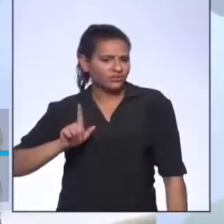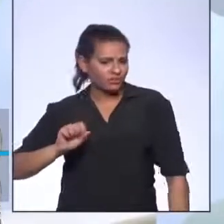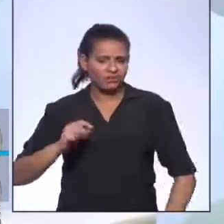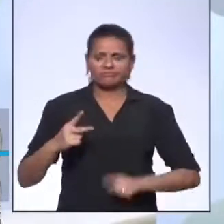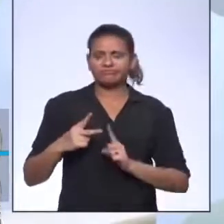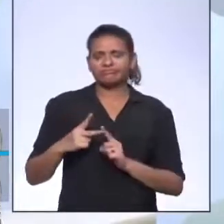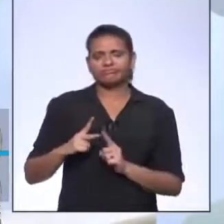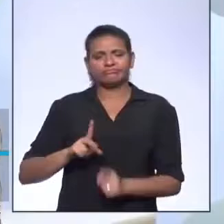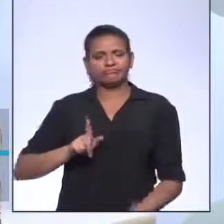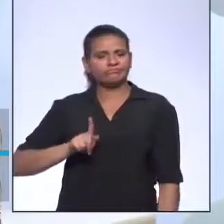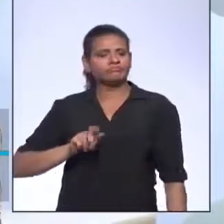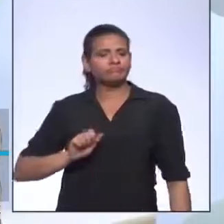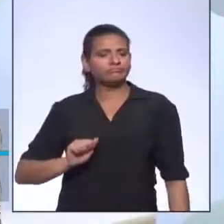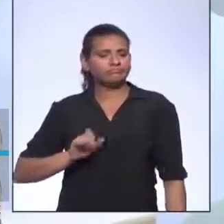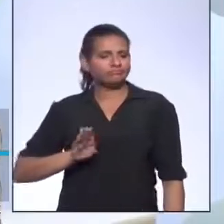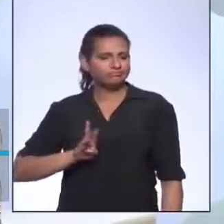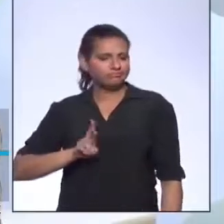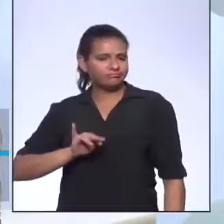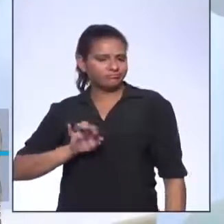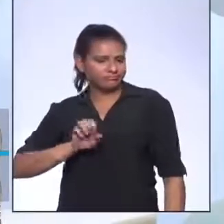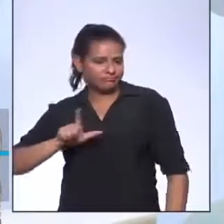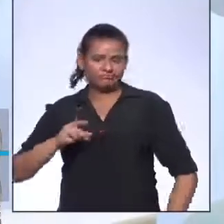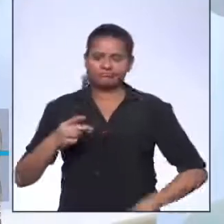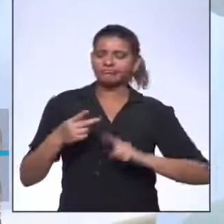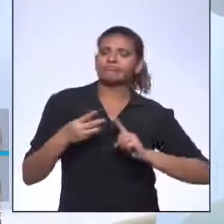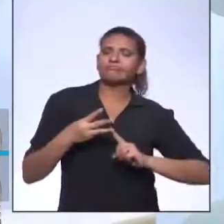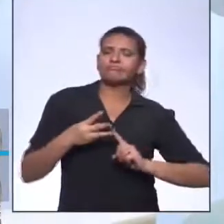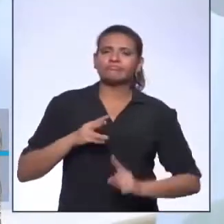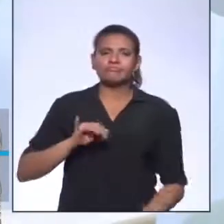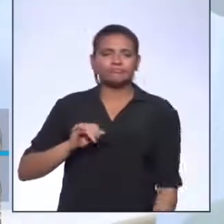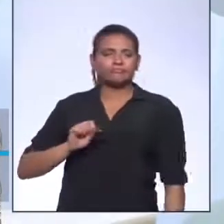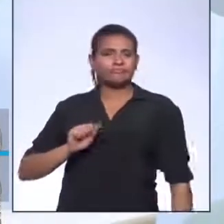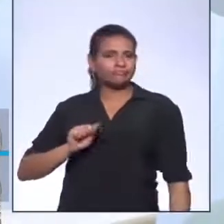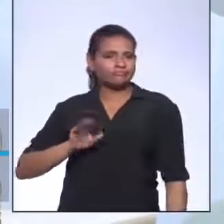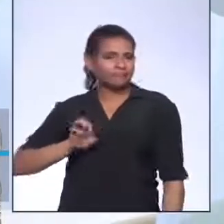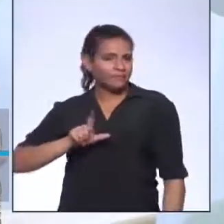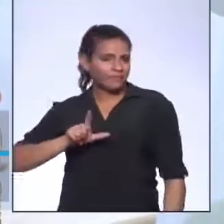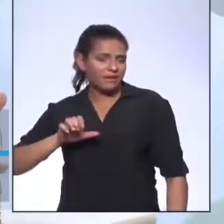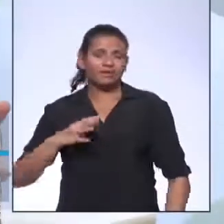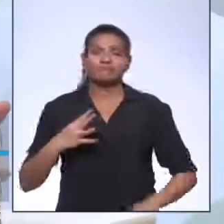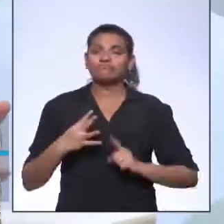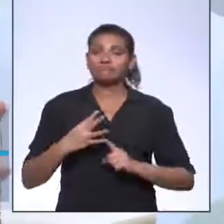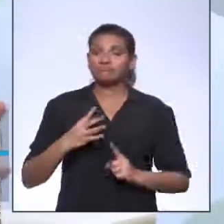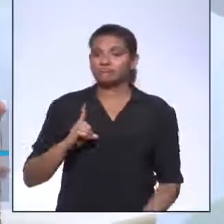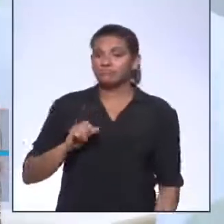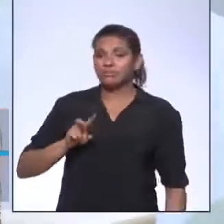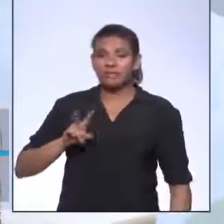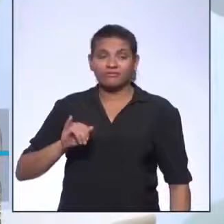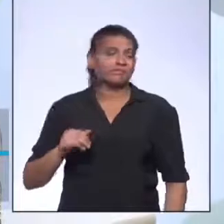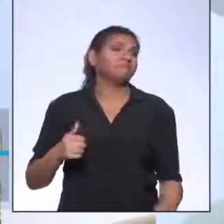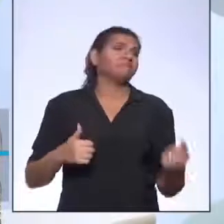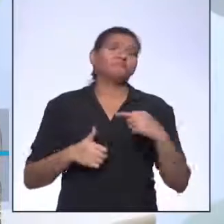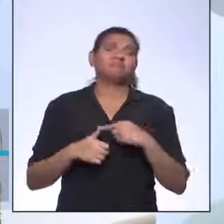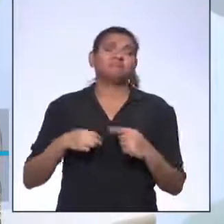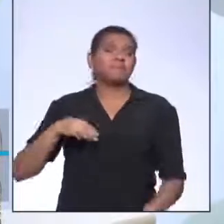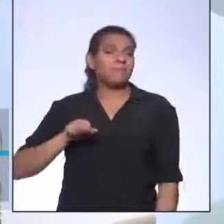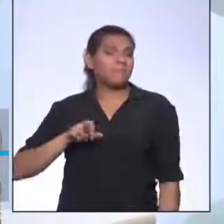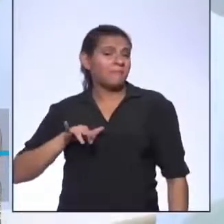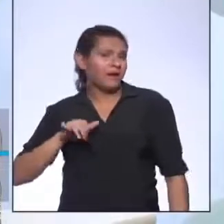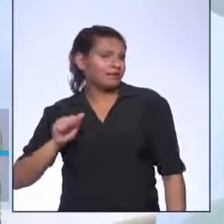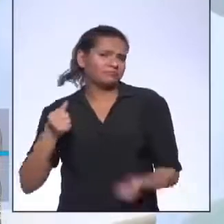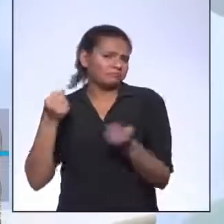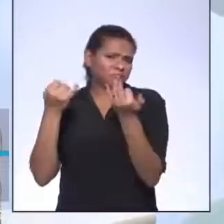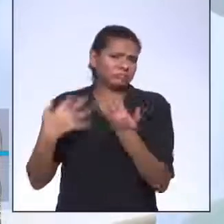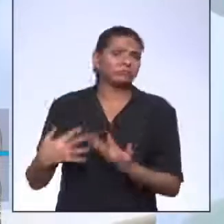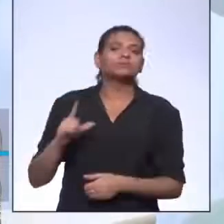Davi e a Maria Clara, eles estão falando sobre os deuses, o que eles têm, o conhecimento que eles trazem sobre a Grécia,